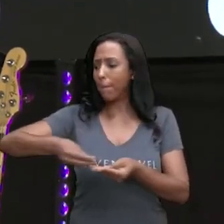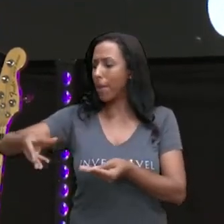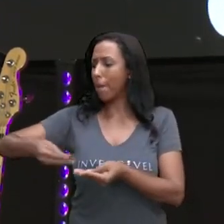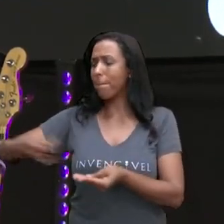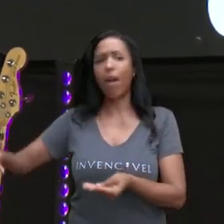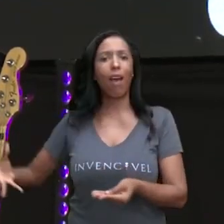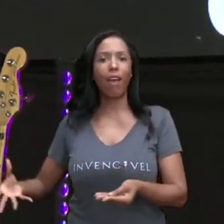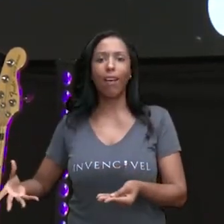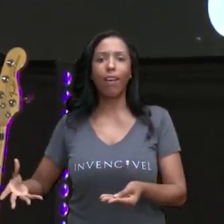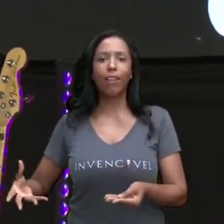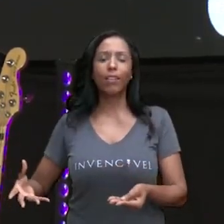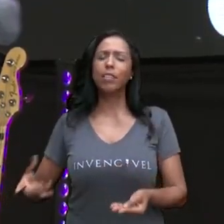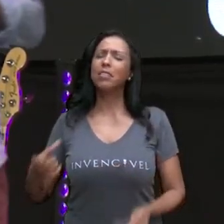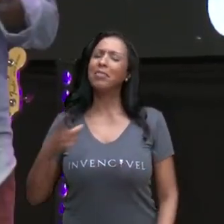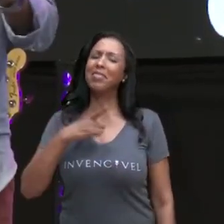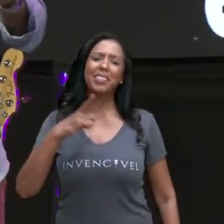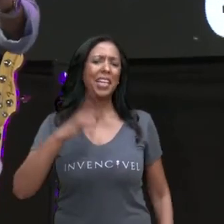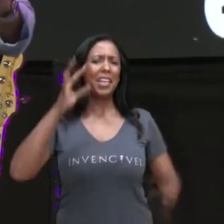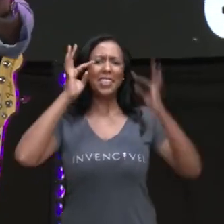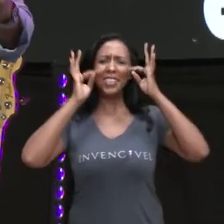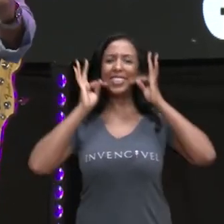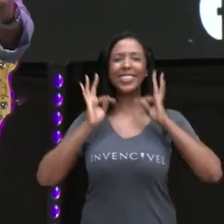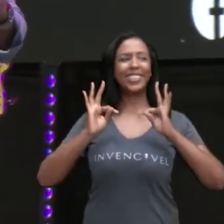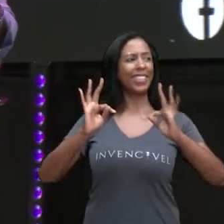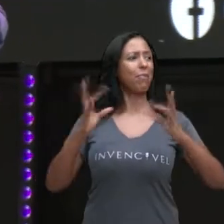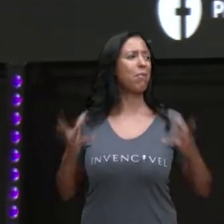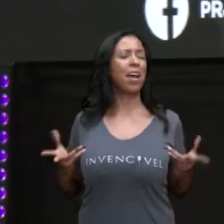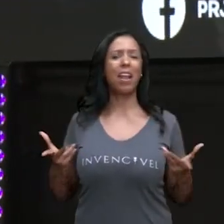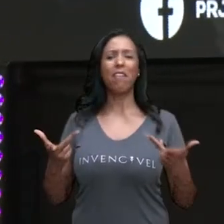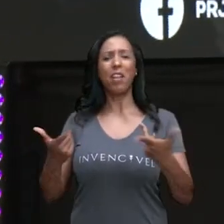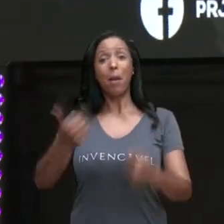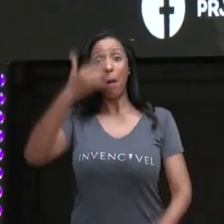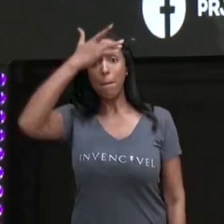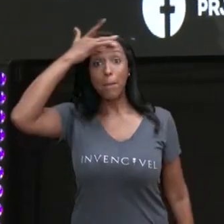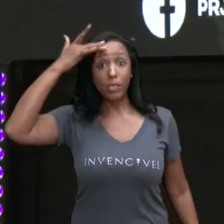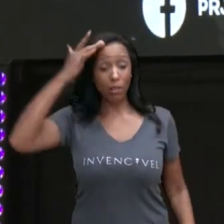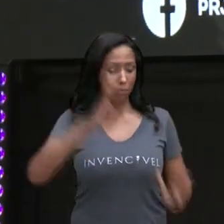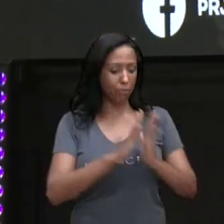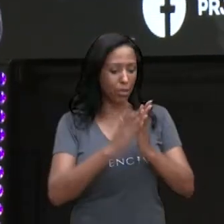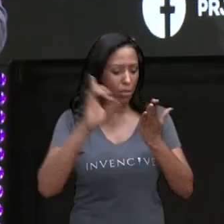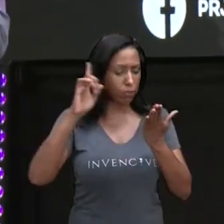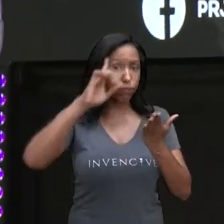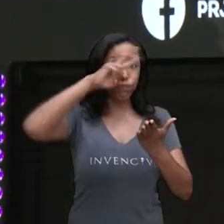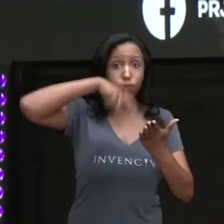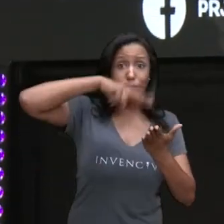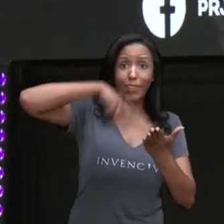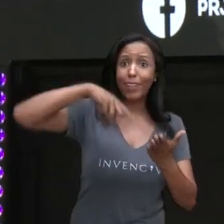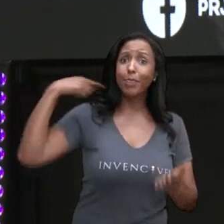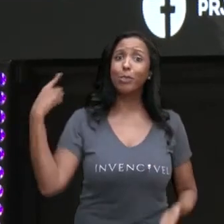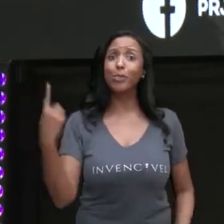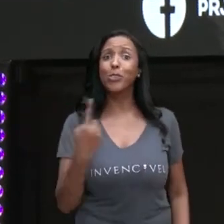são infinitos os testemunhos de gente que leu a Bíblia sozinho e aceitou Jesus como Senhor da vida, e mudou de